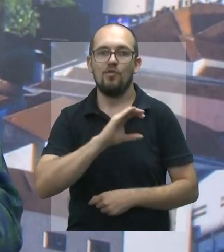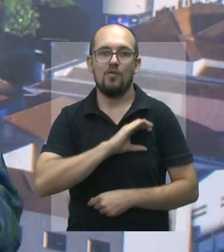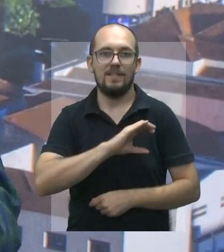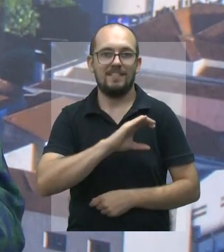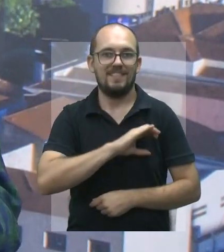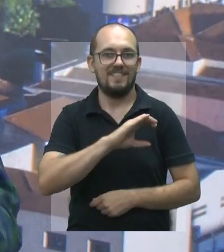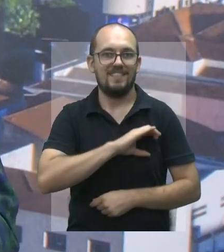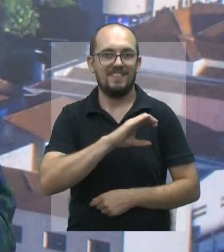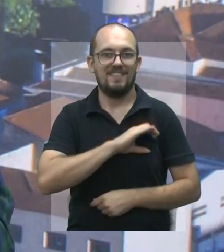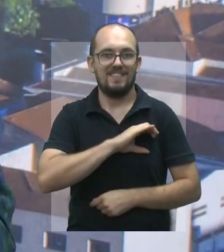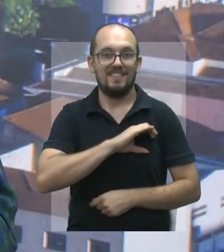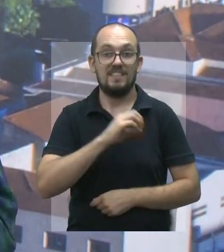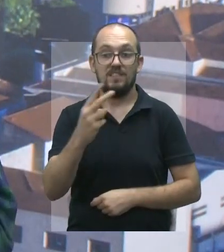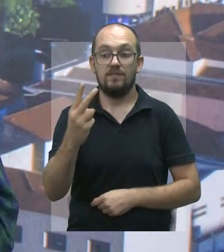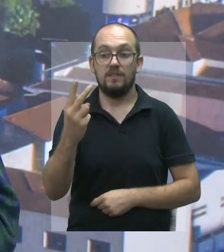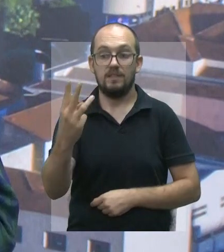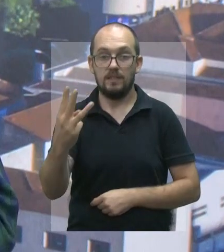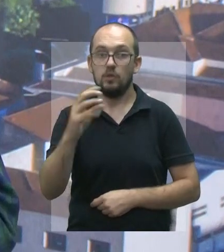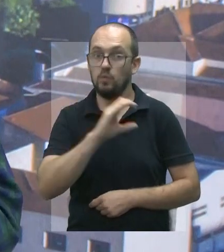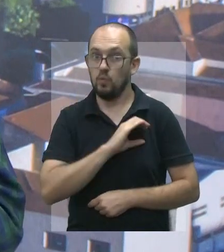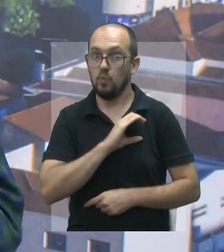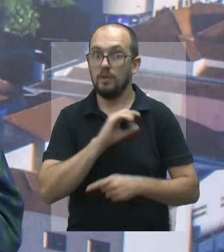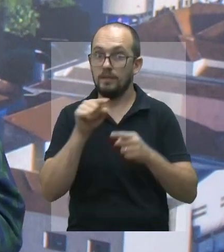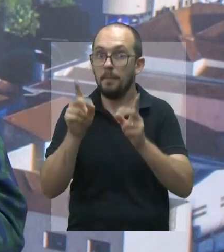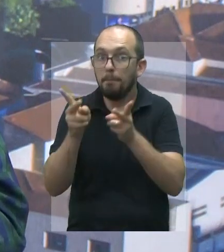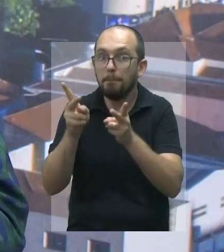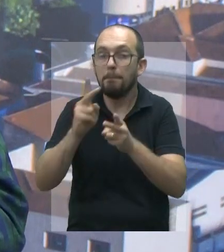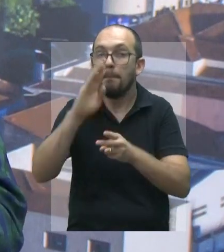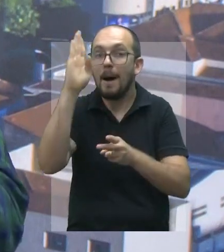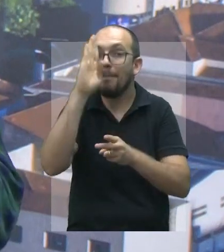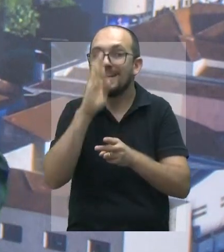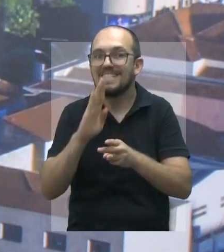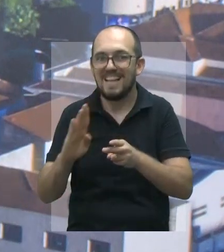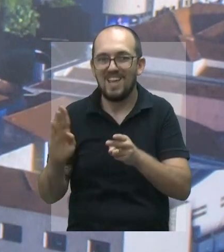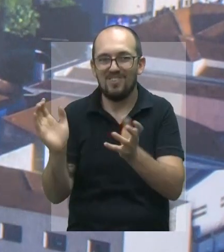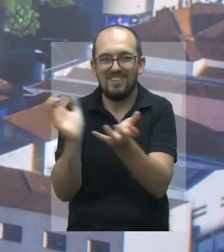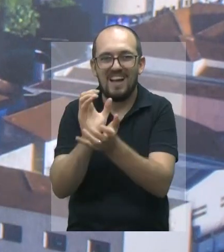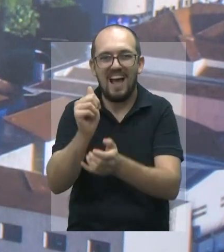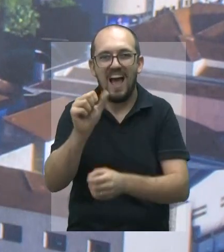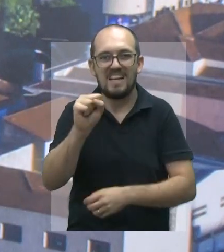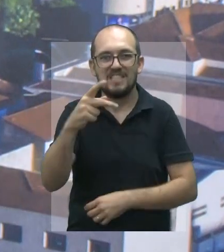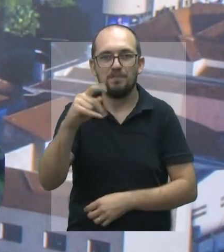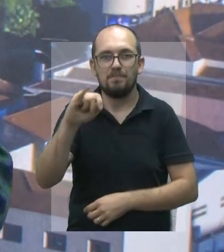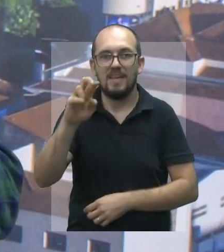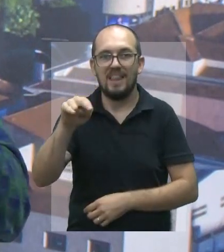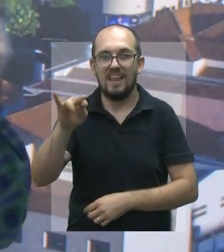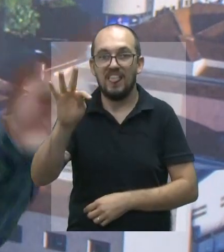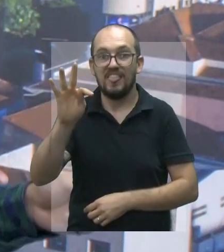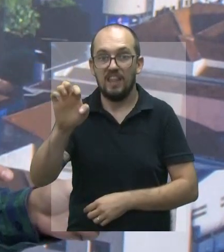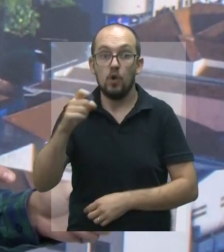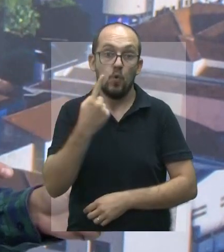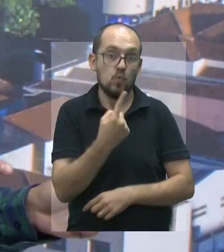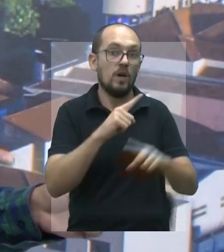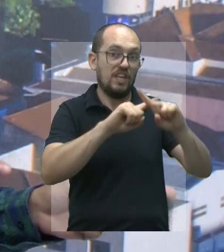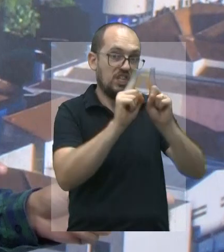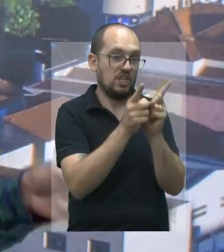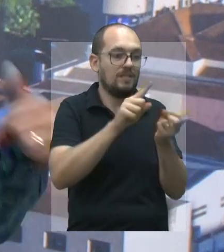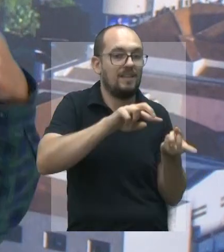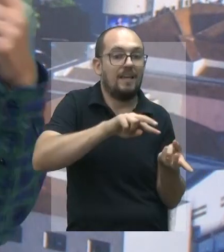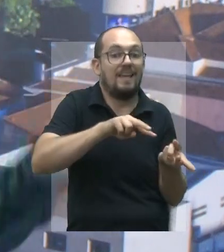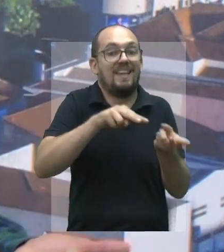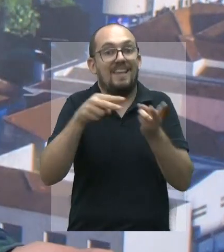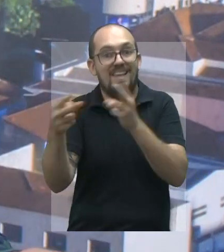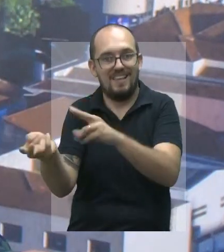Sub-23 que disputou aí o Campeonato Brasileiro de Aspirantes. Teve um jogador do 15 que se transferiu no meio da